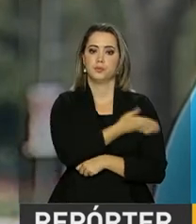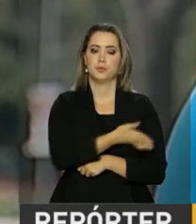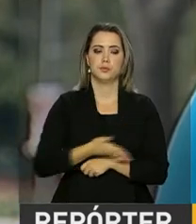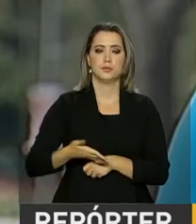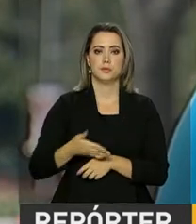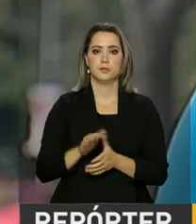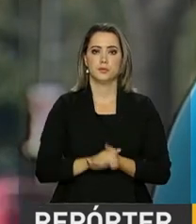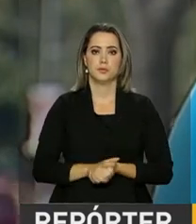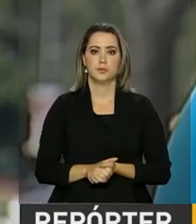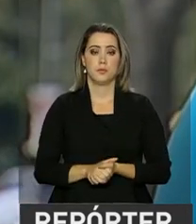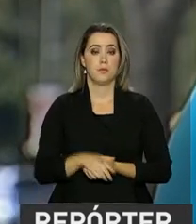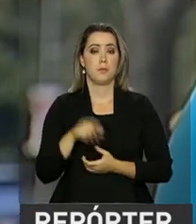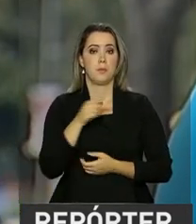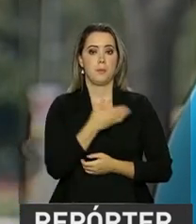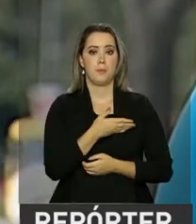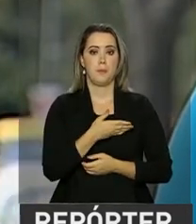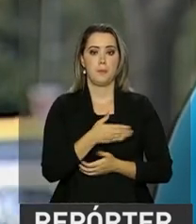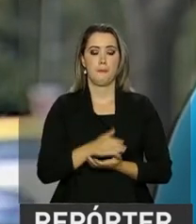na internet